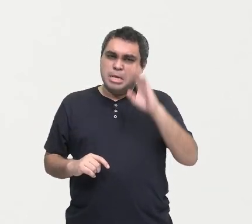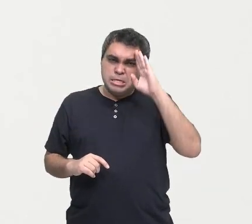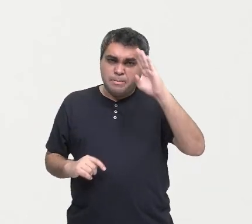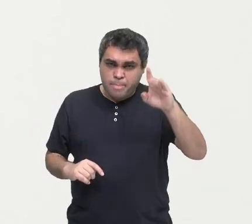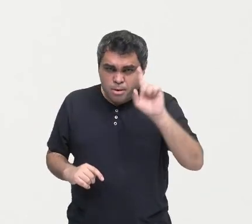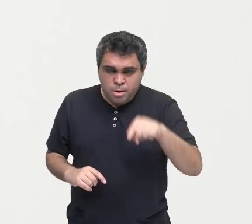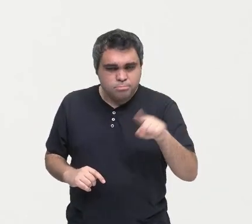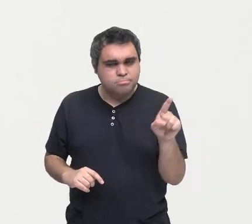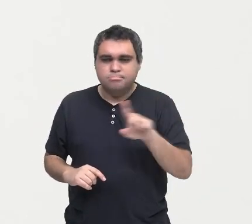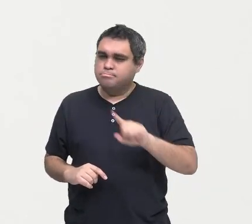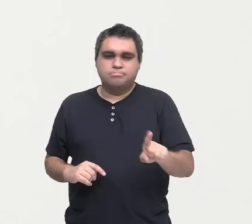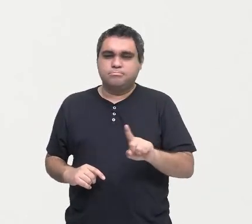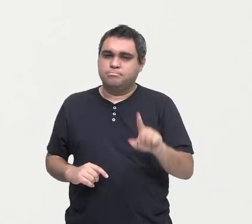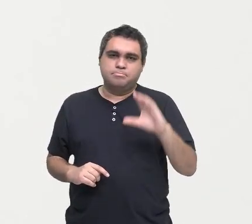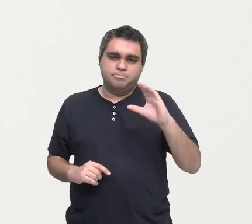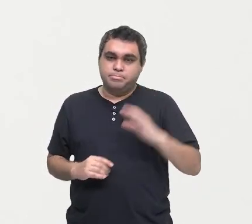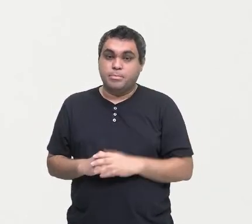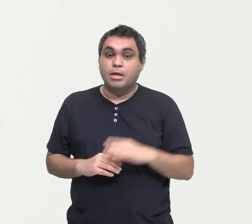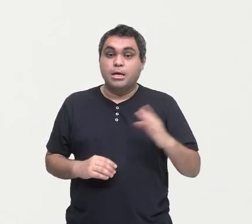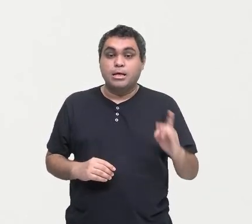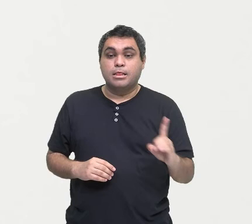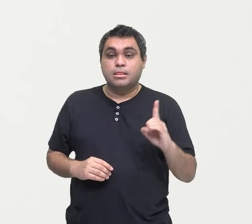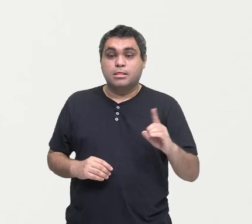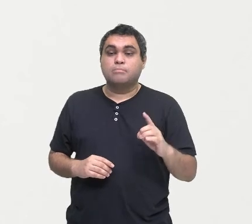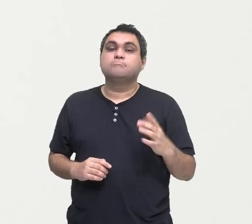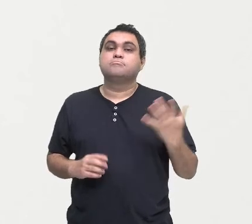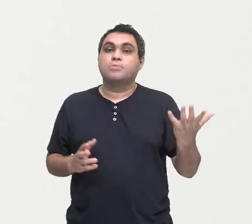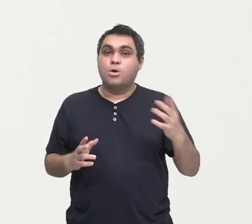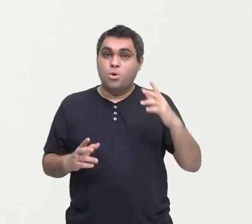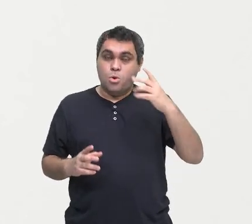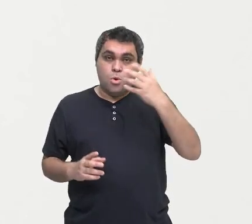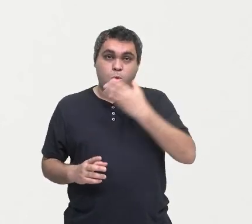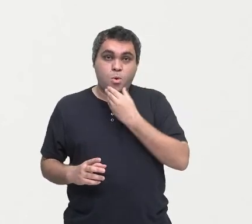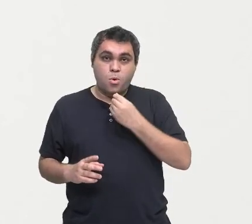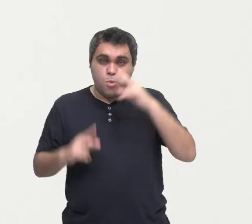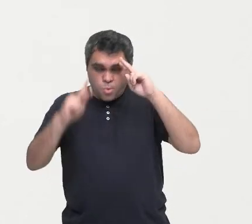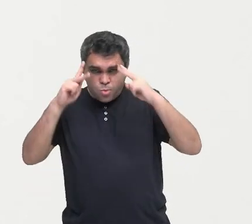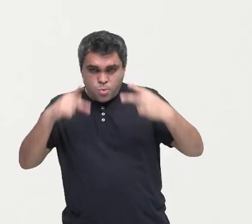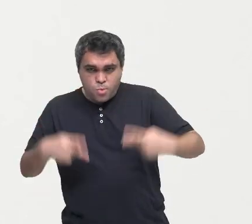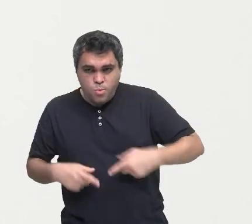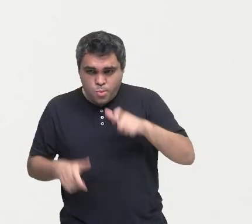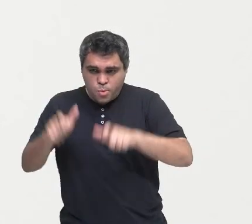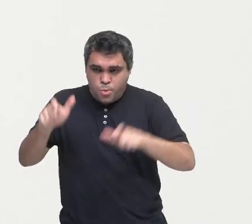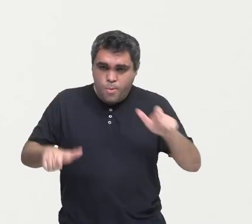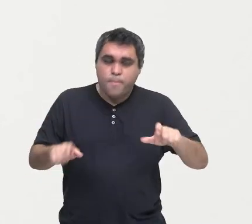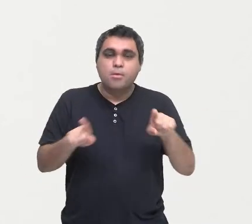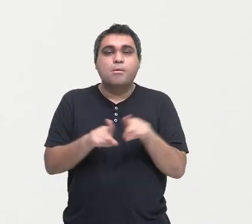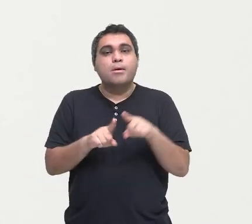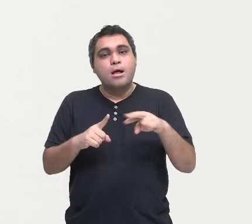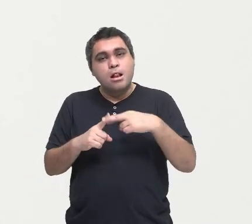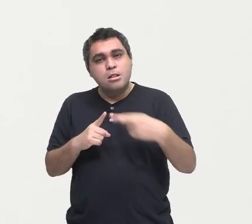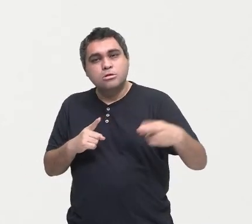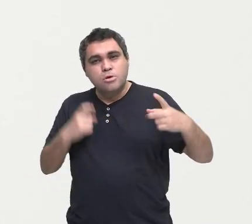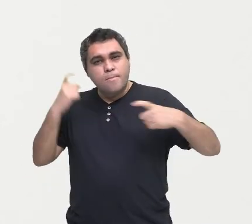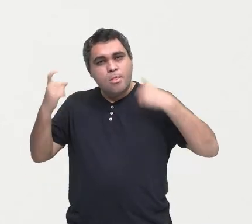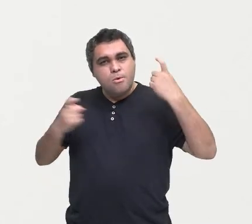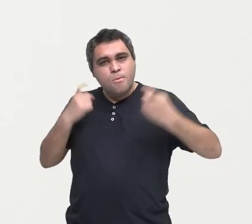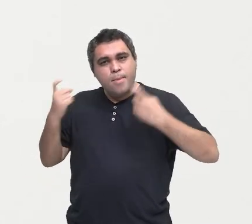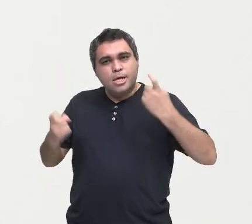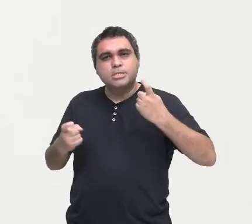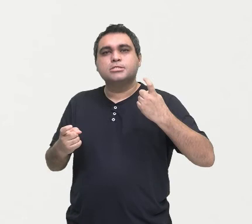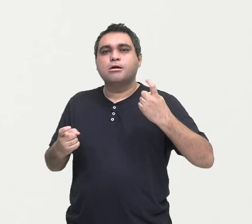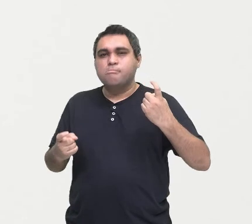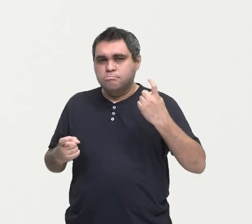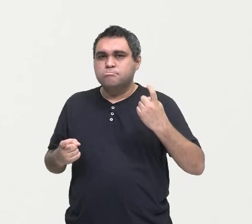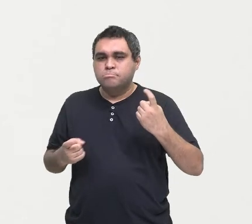A preocupação com o homem e a religião, aí sim nós temos aqui uma resposta mais interessante. Vamos